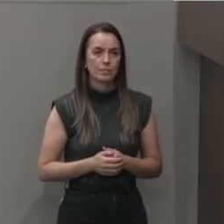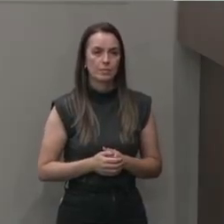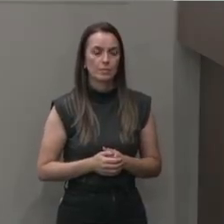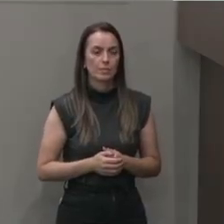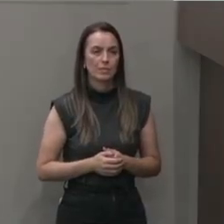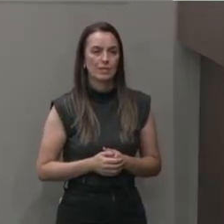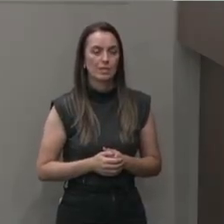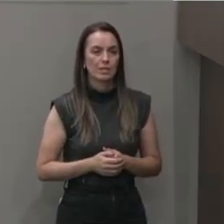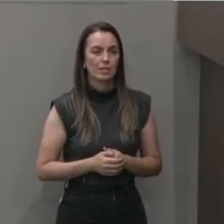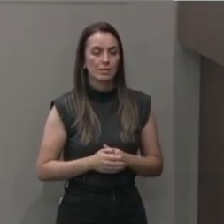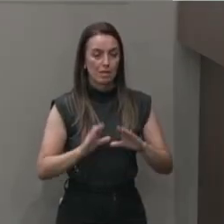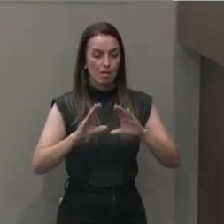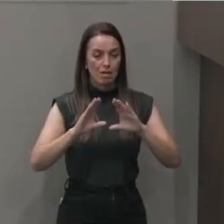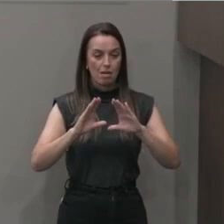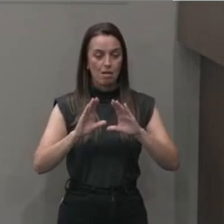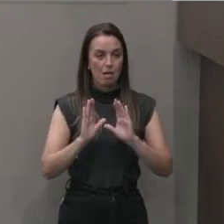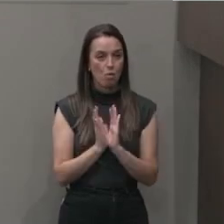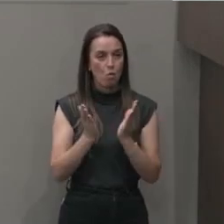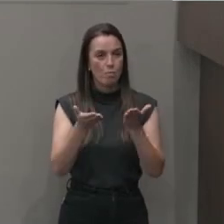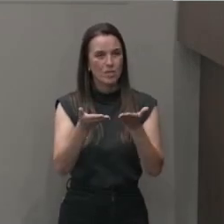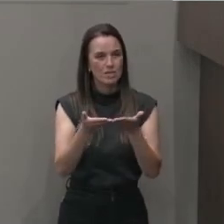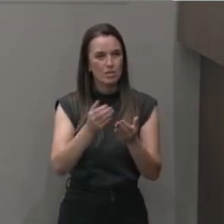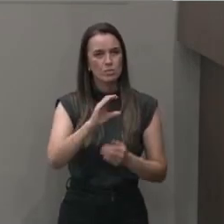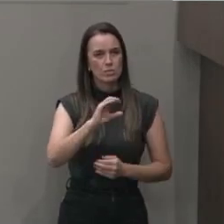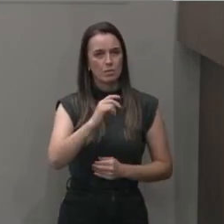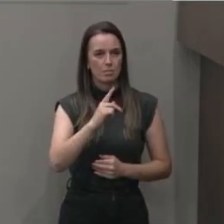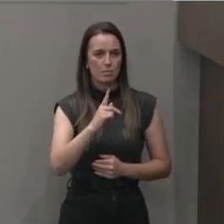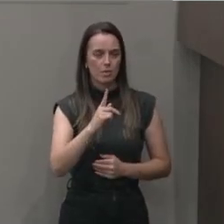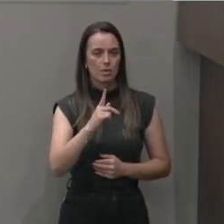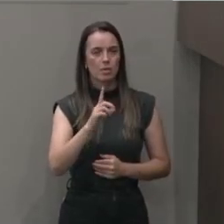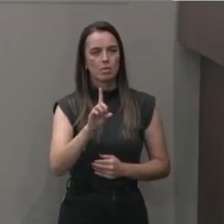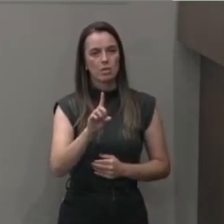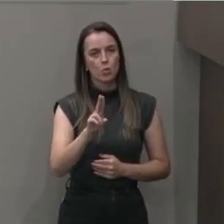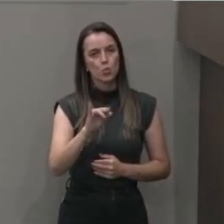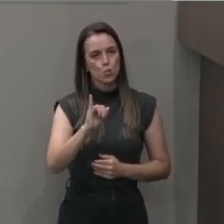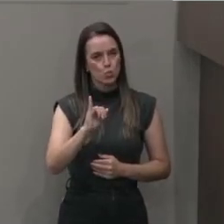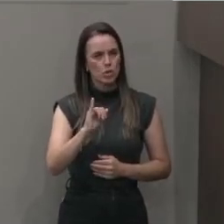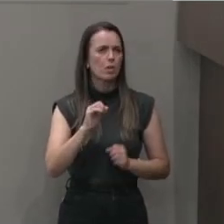a própria comissão, a CPDUI, ela podia ter feito uma indicação, né,